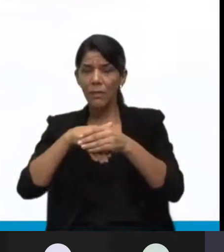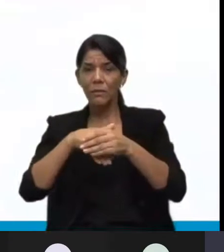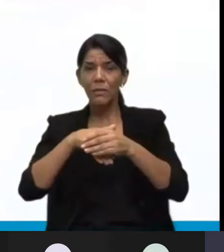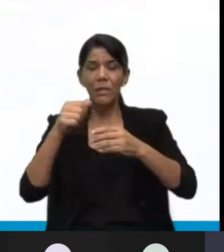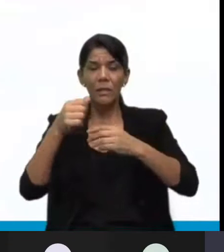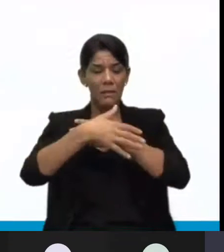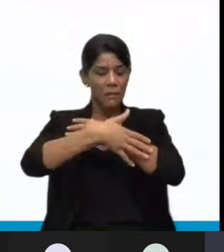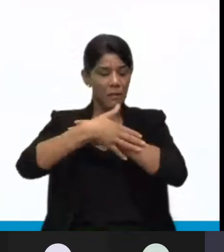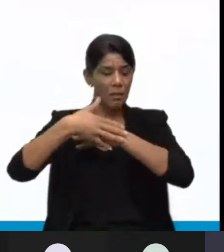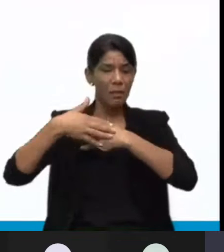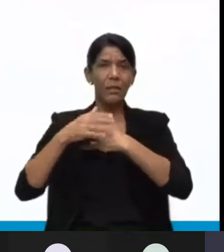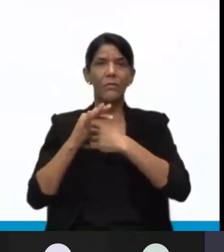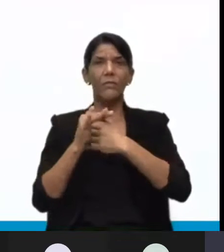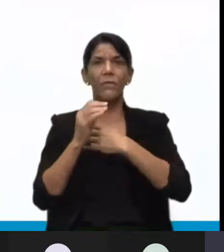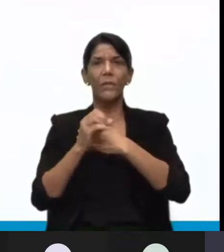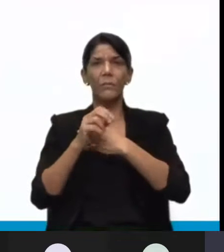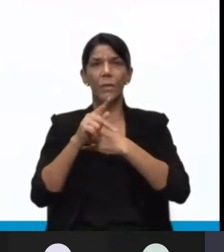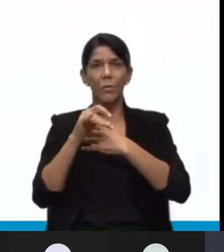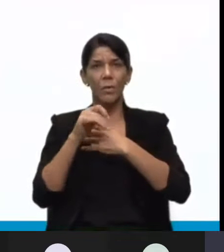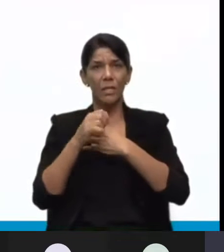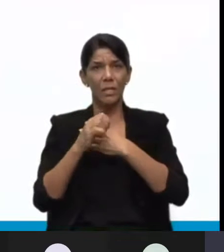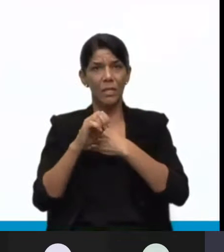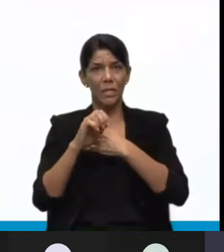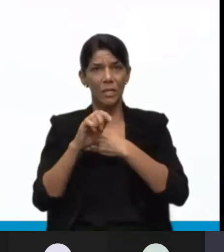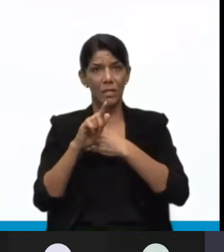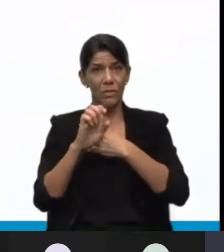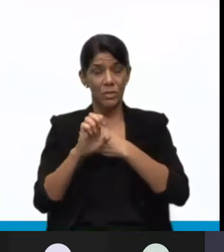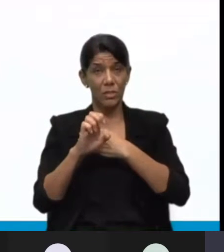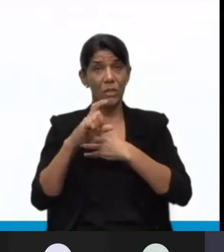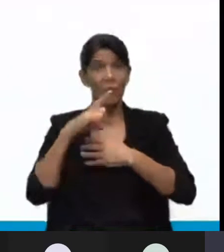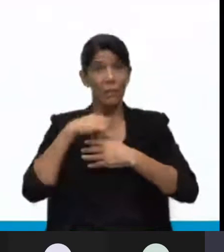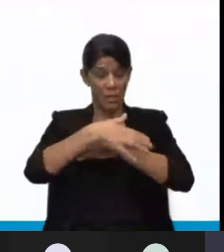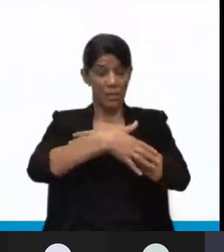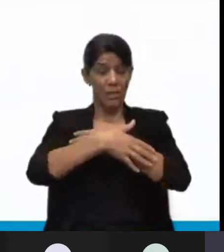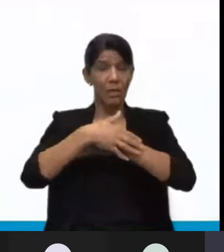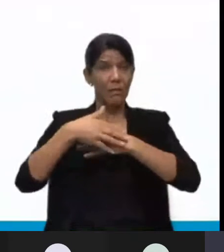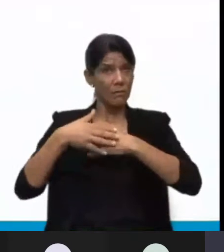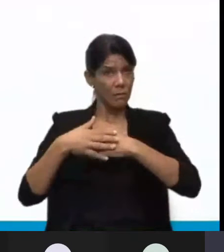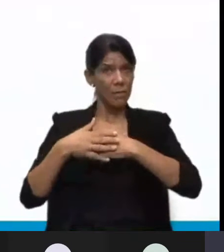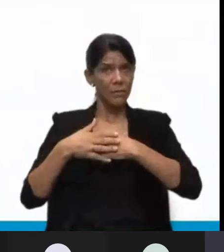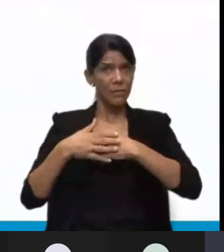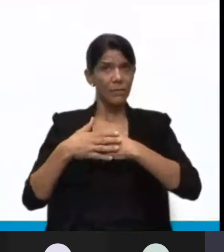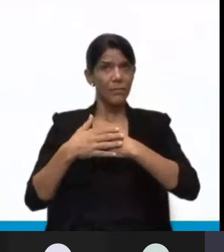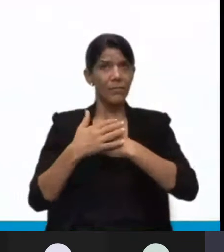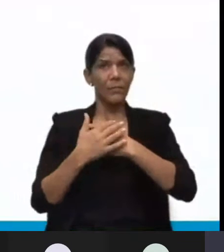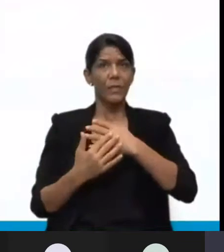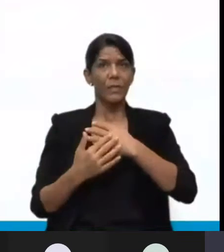das fibras de Purkinje. Então aqui, ó, eu tenho fibra de Purkinje, tá? Aqui